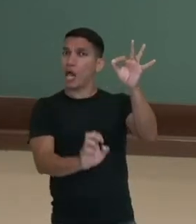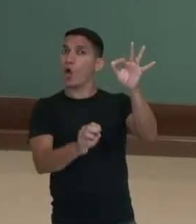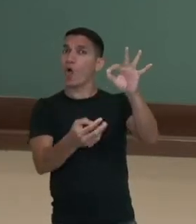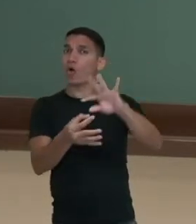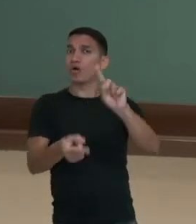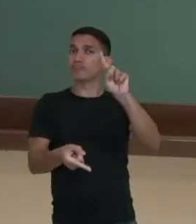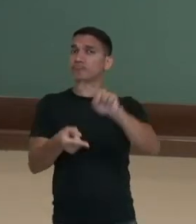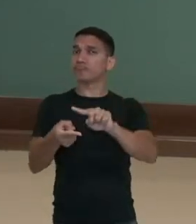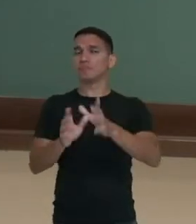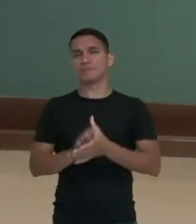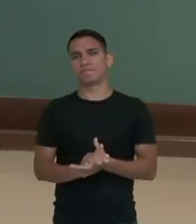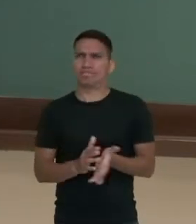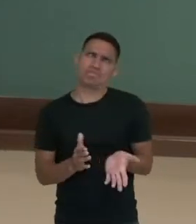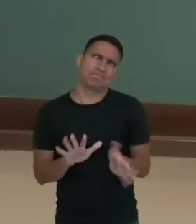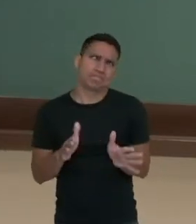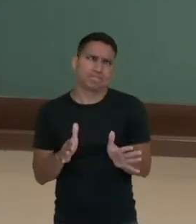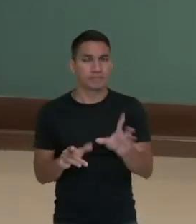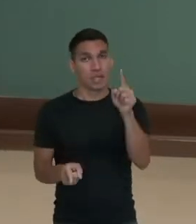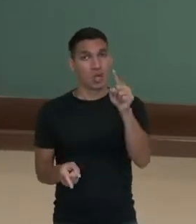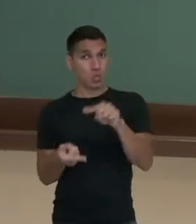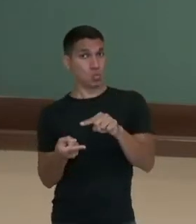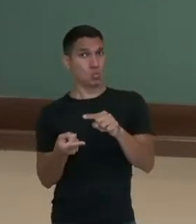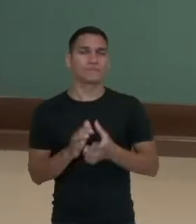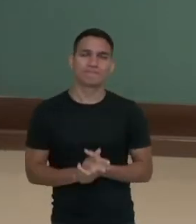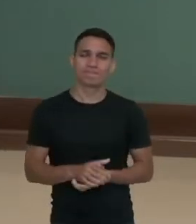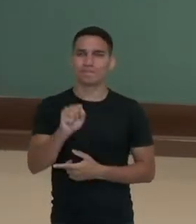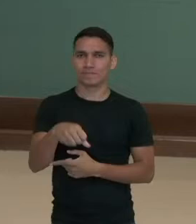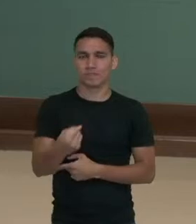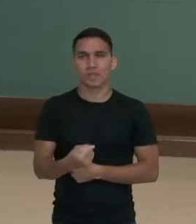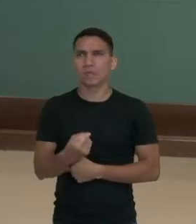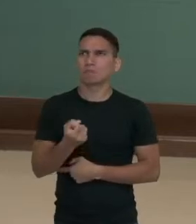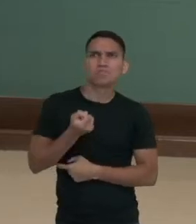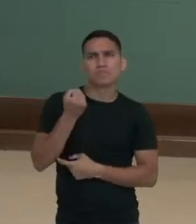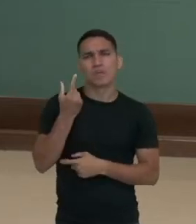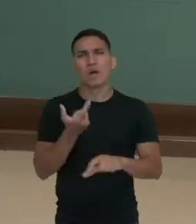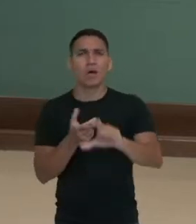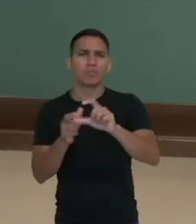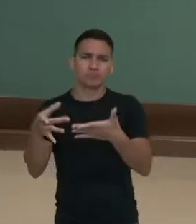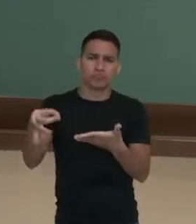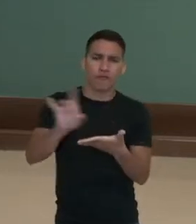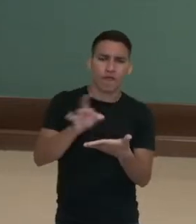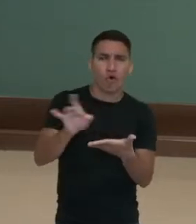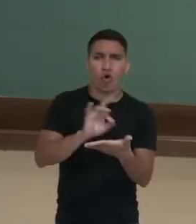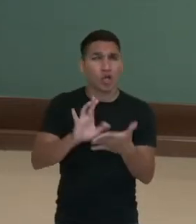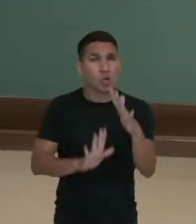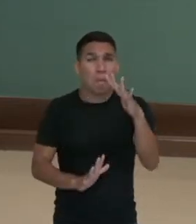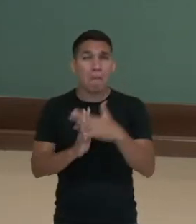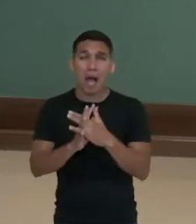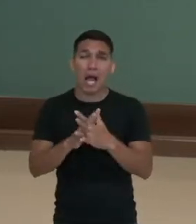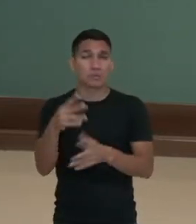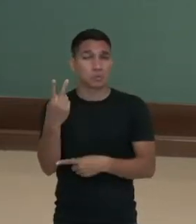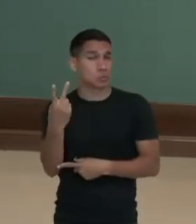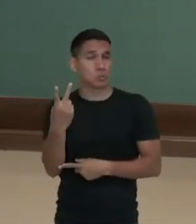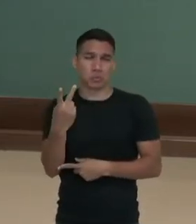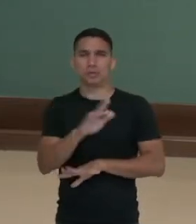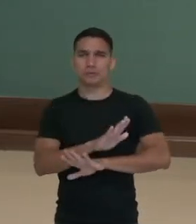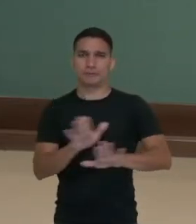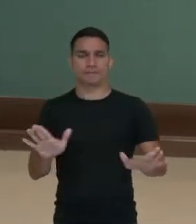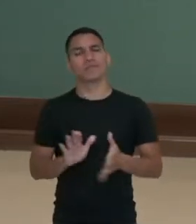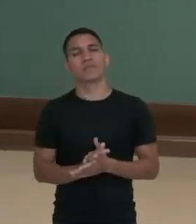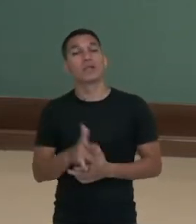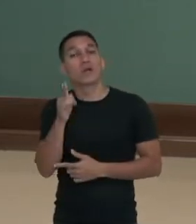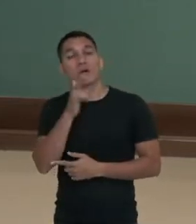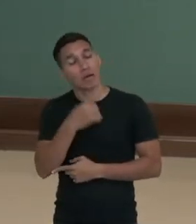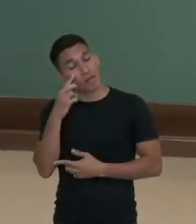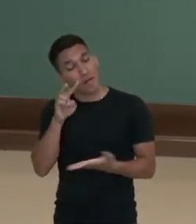será? Relativamente curto, tá? Entre 1-2 páginas no máximo. Então, nós vamos